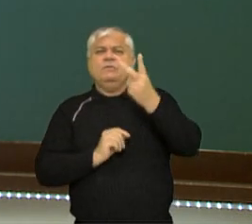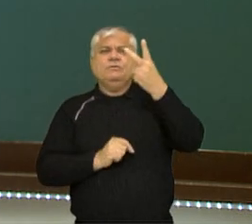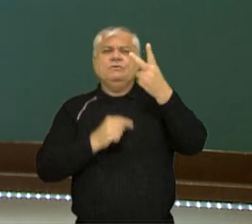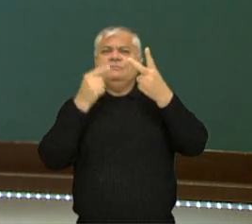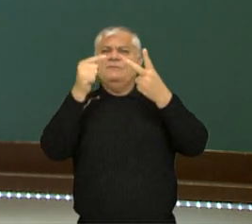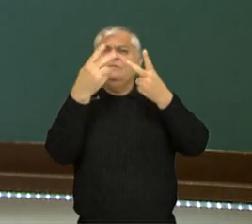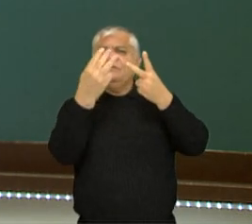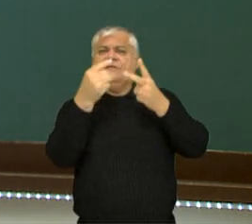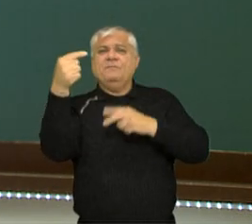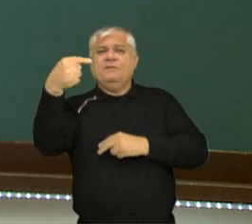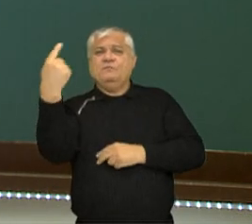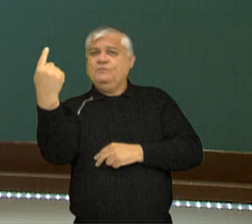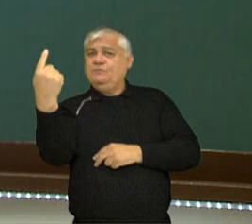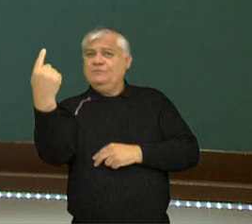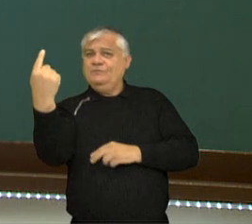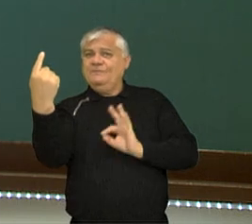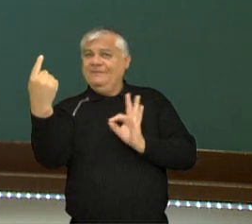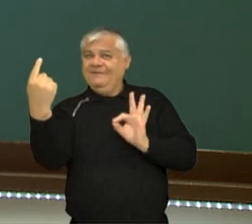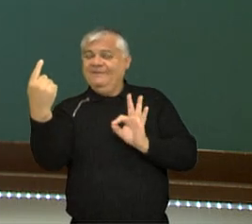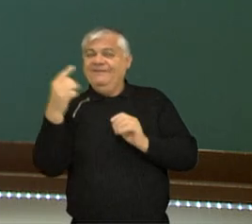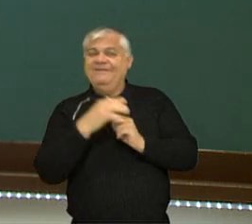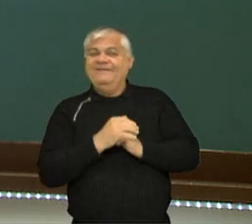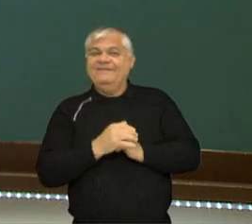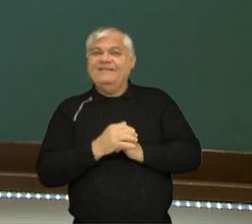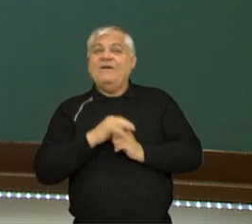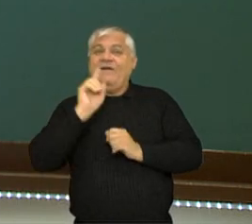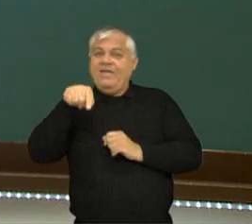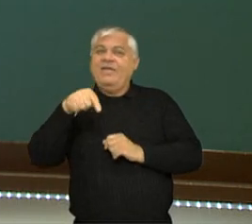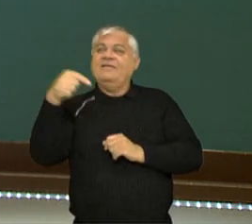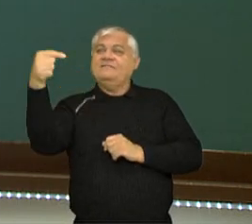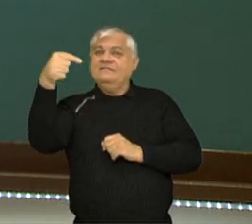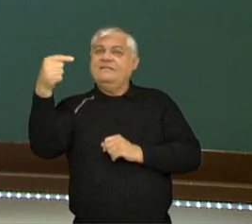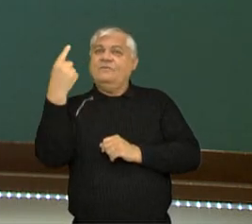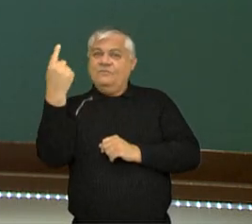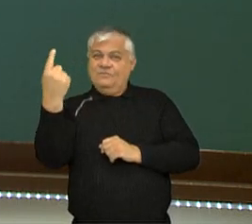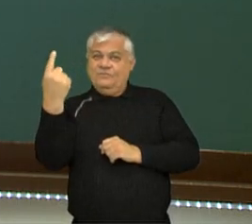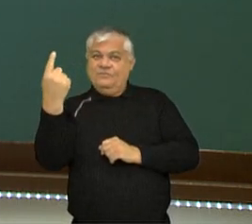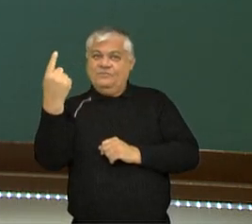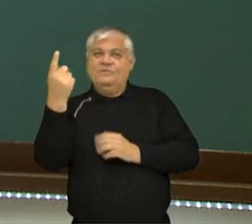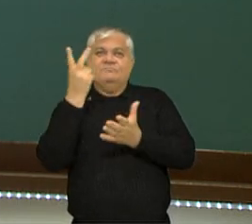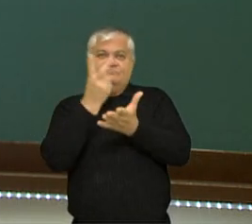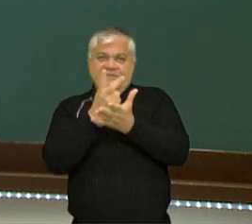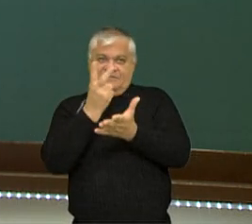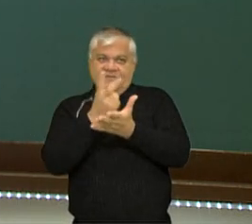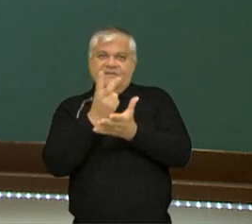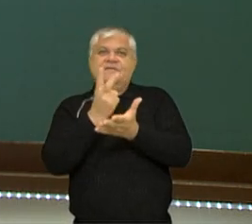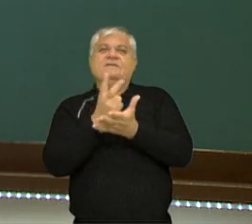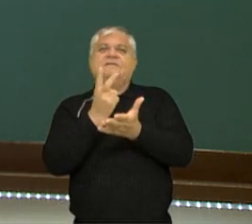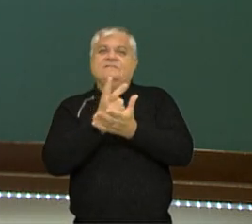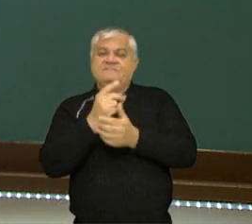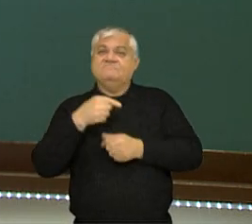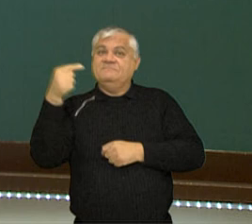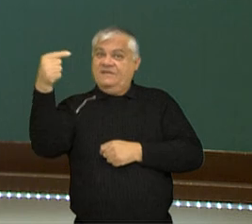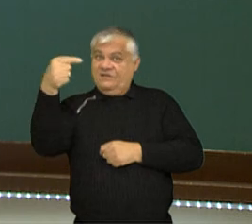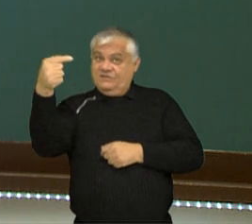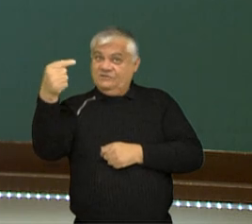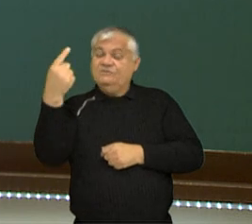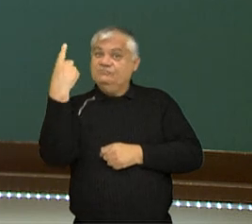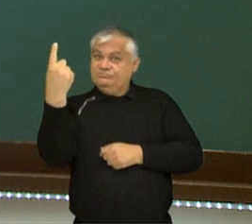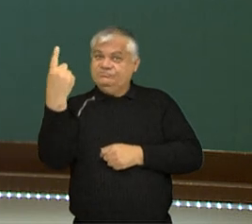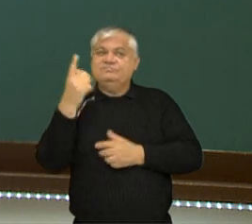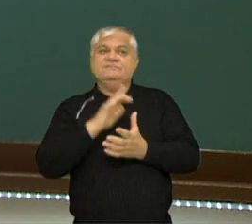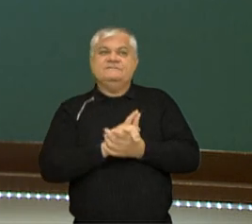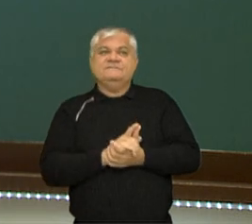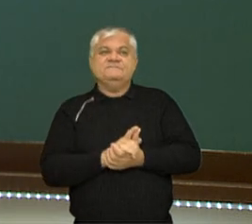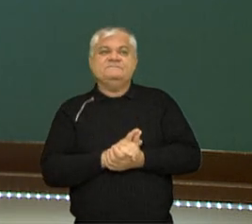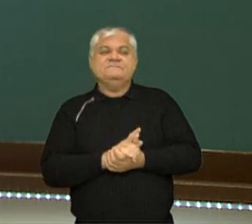é menos 1. E esse expoente, ele vai ficar o quê? Isso mesmo, vai ficar expoente negativo,